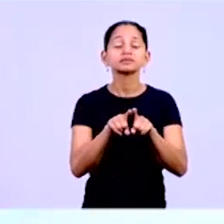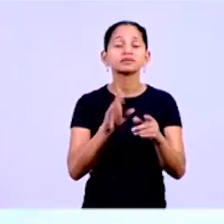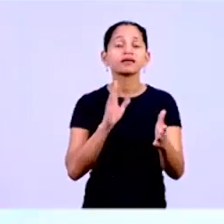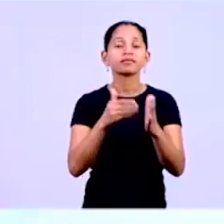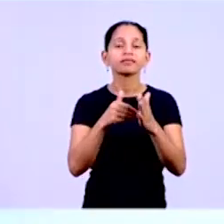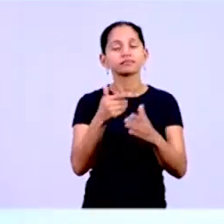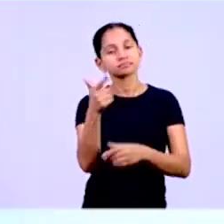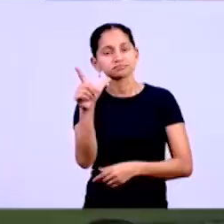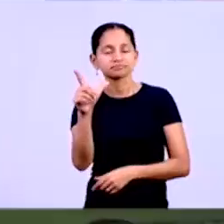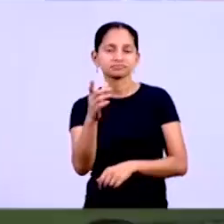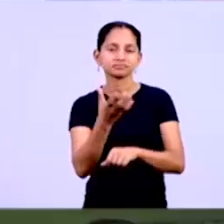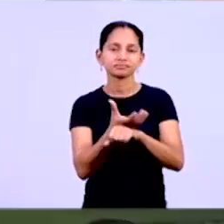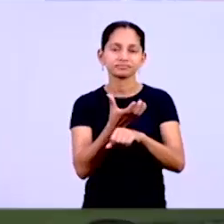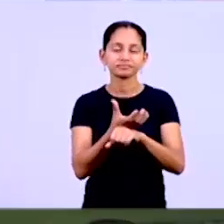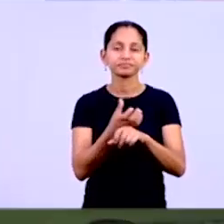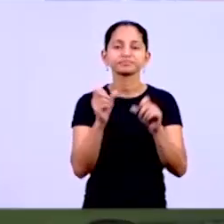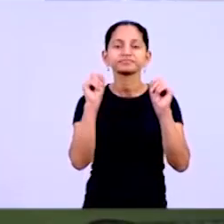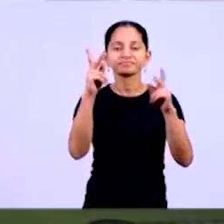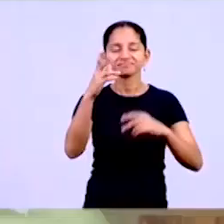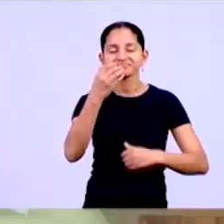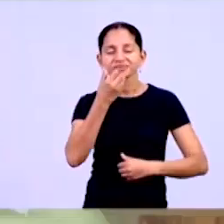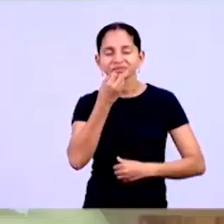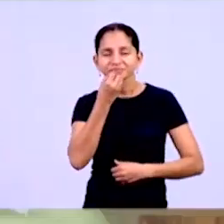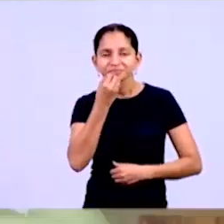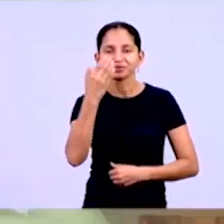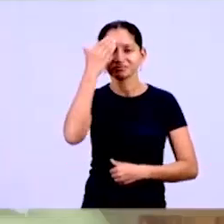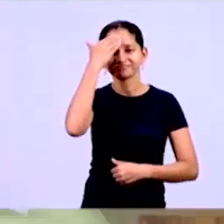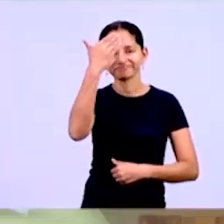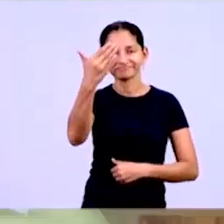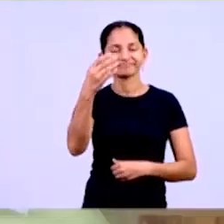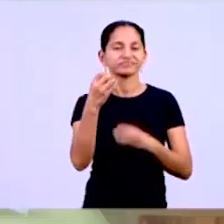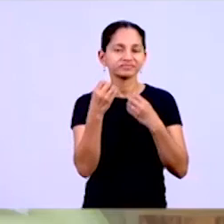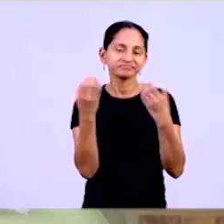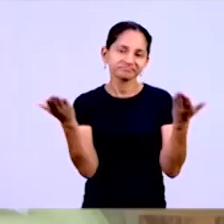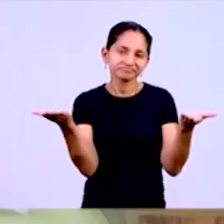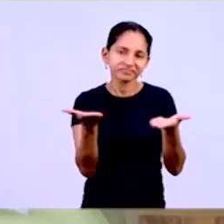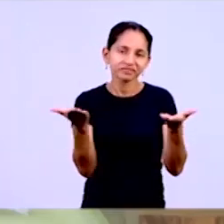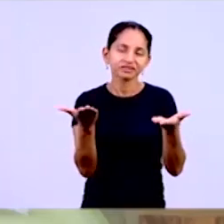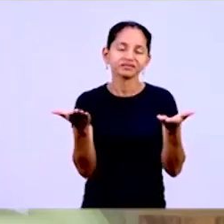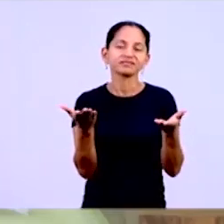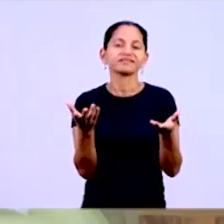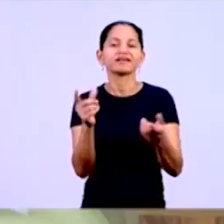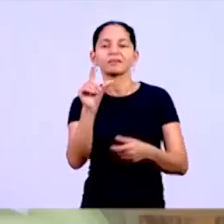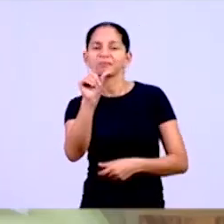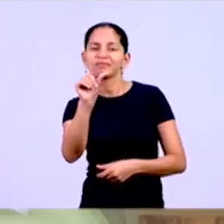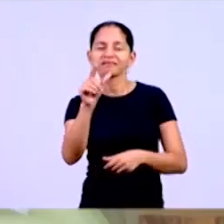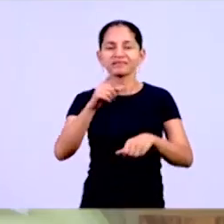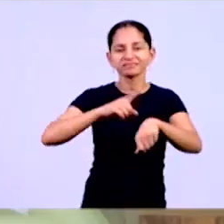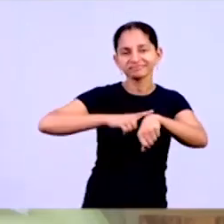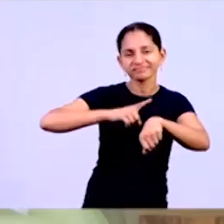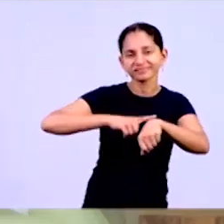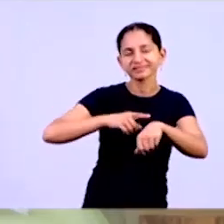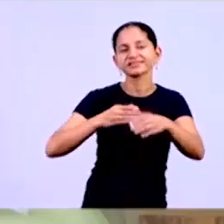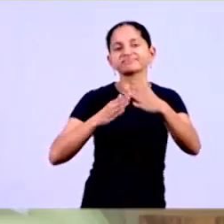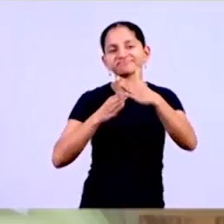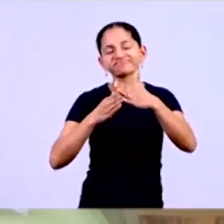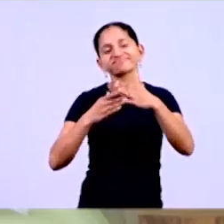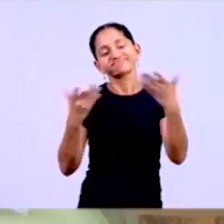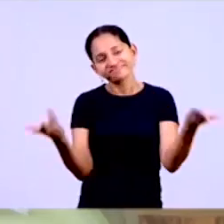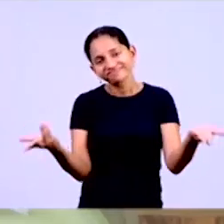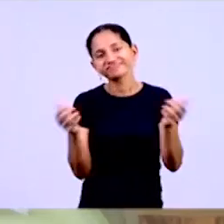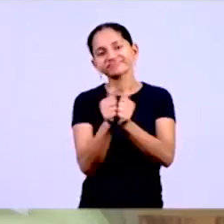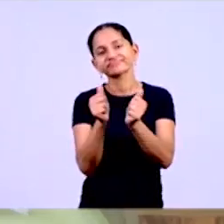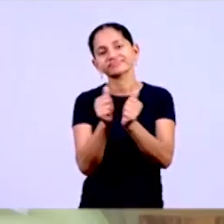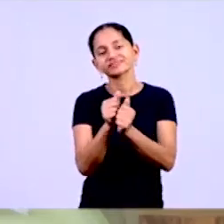até mais. Ok, gente, foi um prazer muito grande estar com vocês, né, nesse pouco espaço de tempo, nesse pouco tempo que